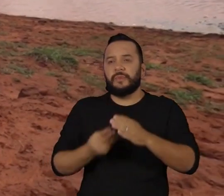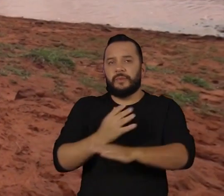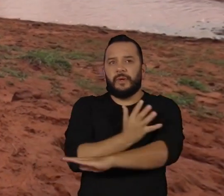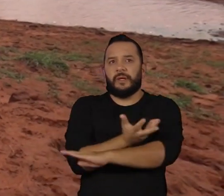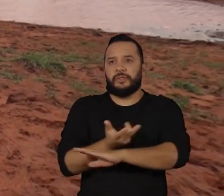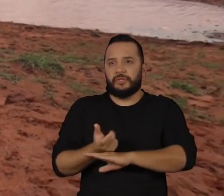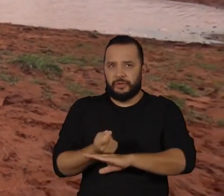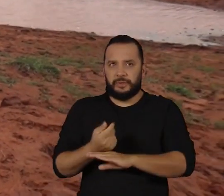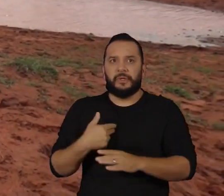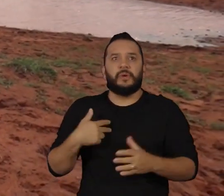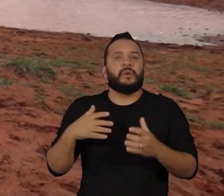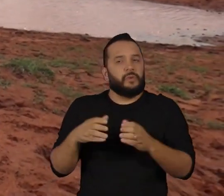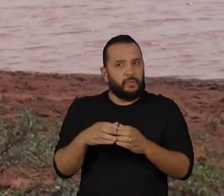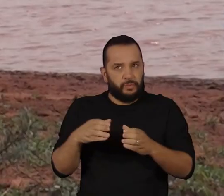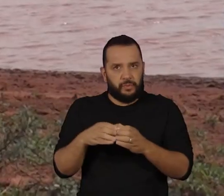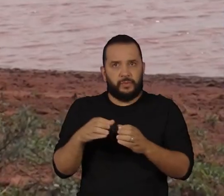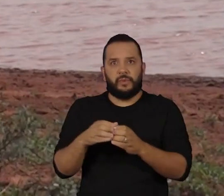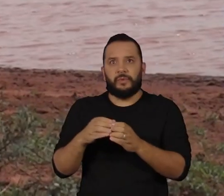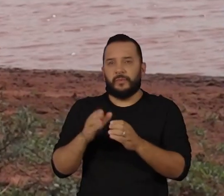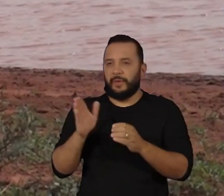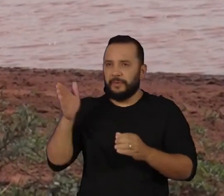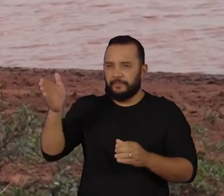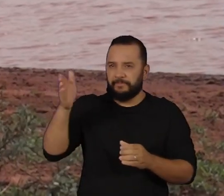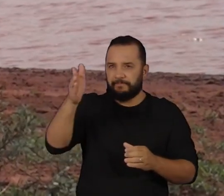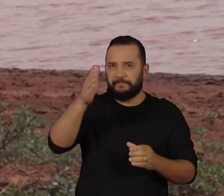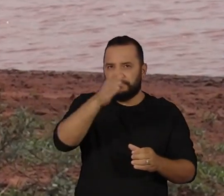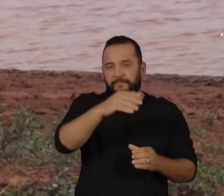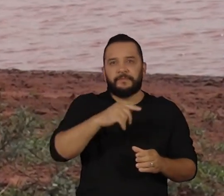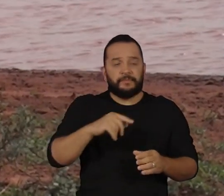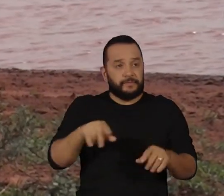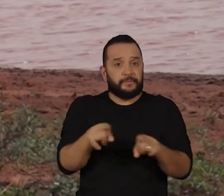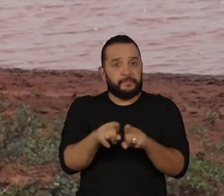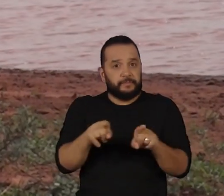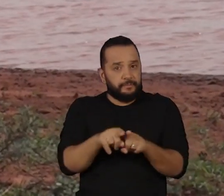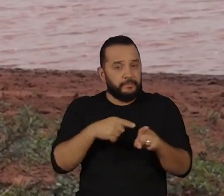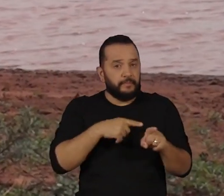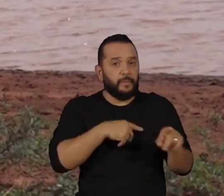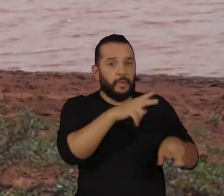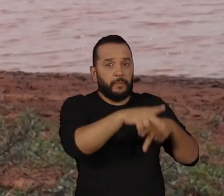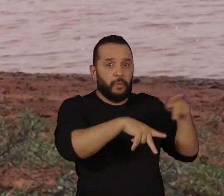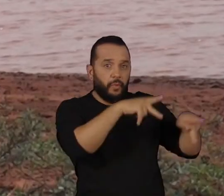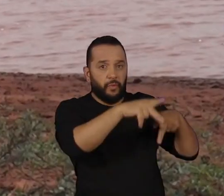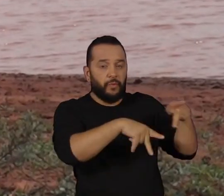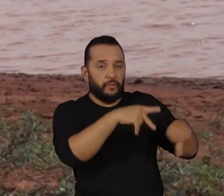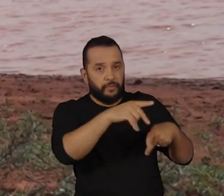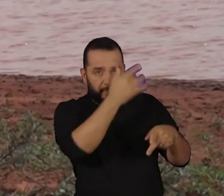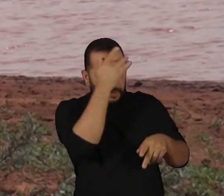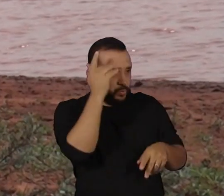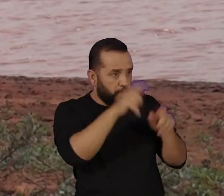a equipe da expedição realiza uma série de entrevistas em comunidades locais.